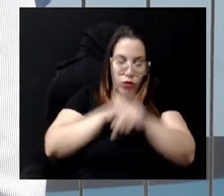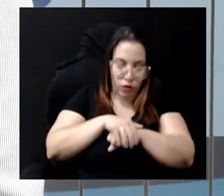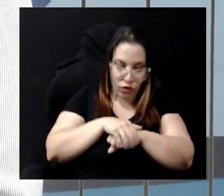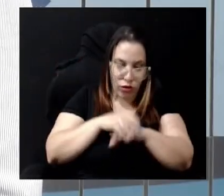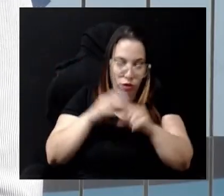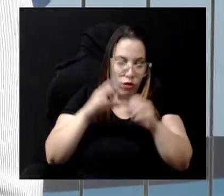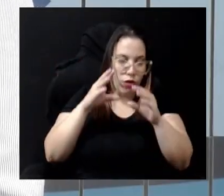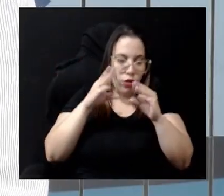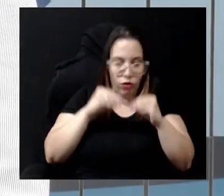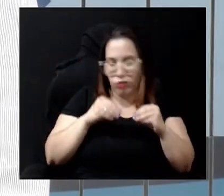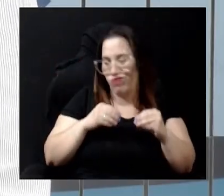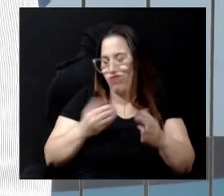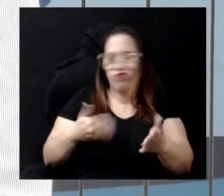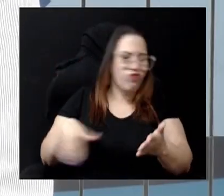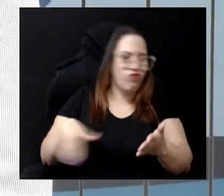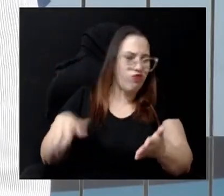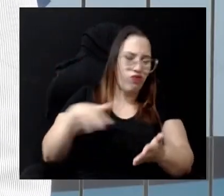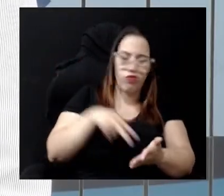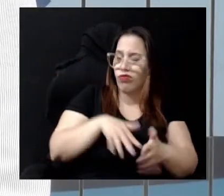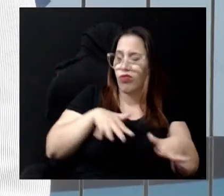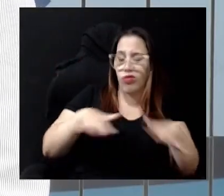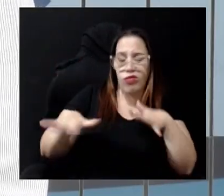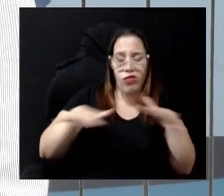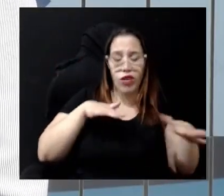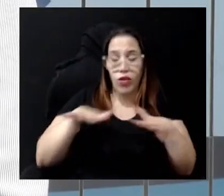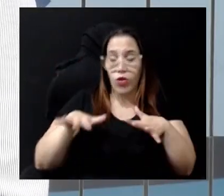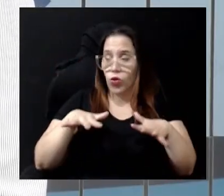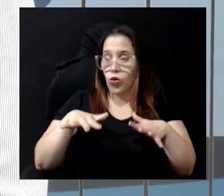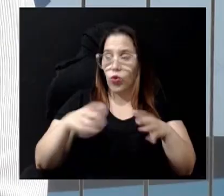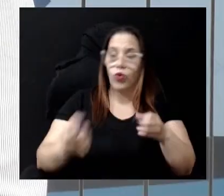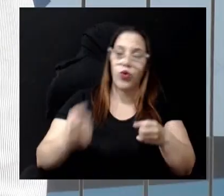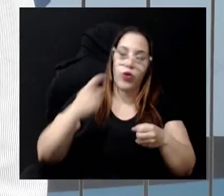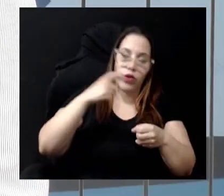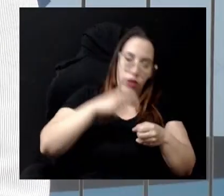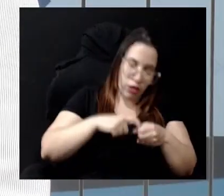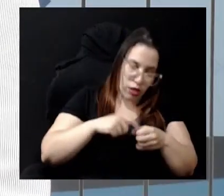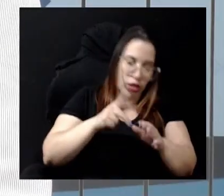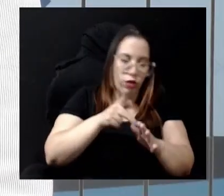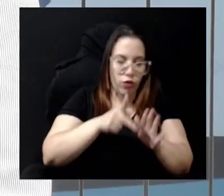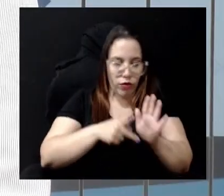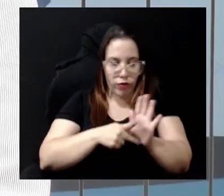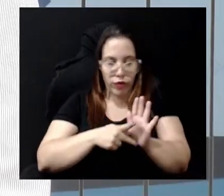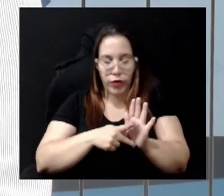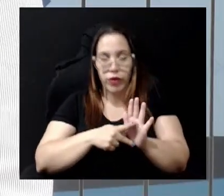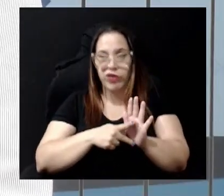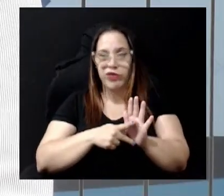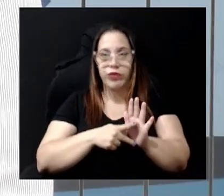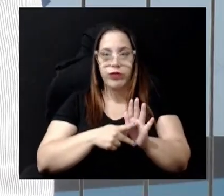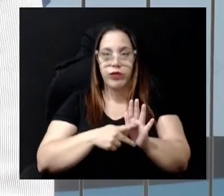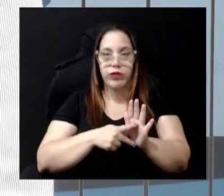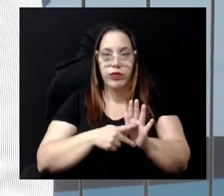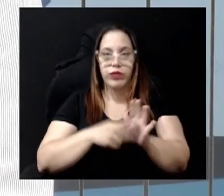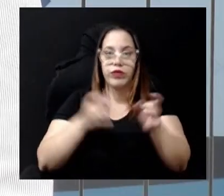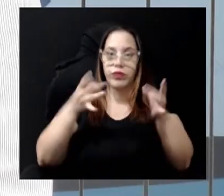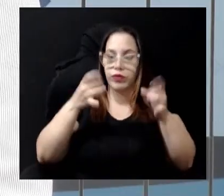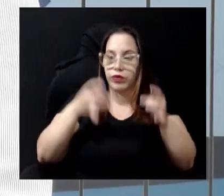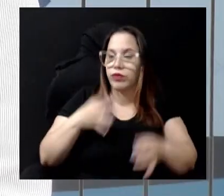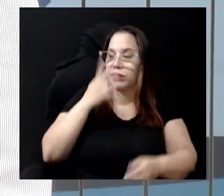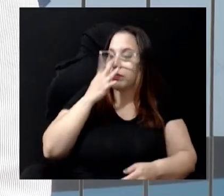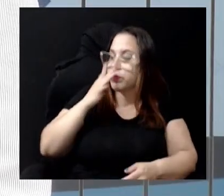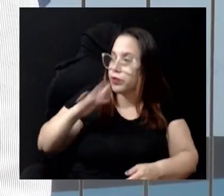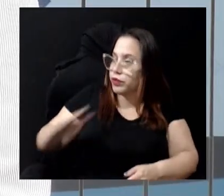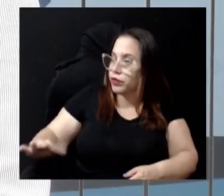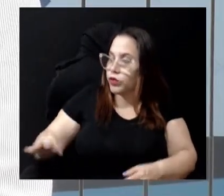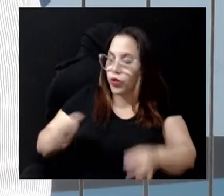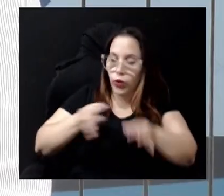coloca em movimento, e aí você vai retomar esses projetos de caráter assistencial, com crianças, e há um alongamento,